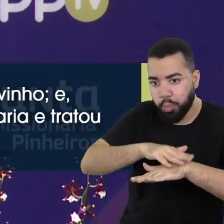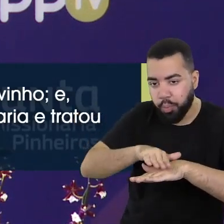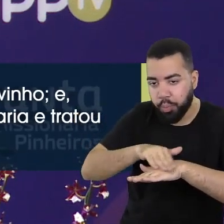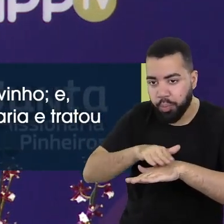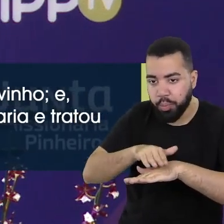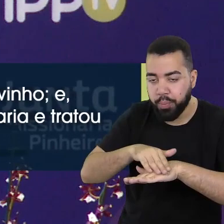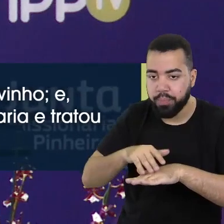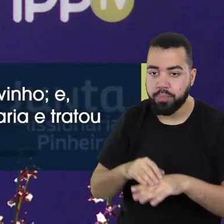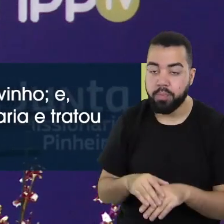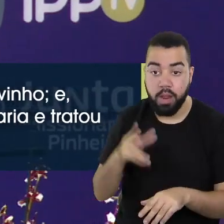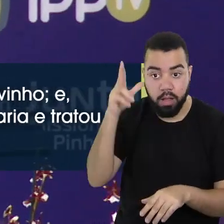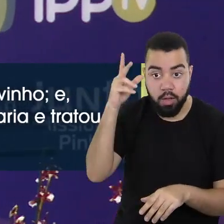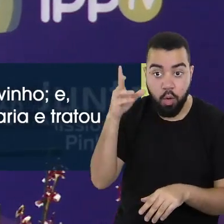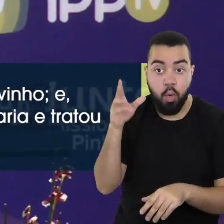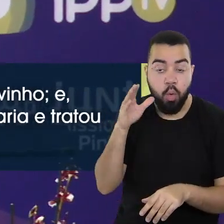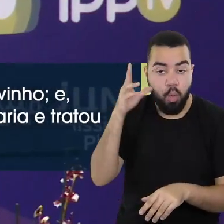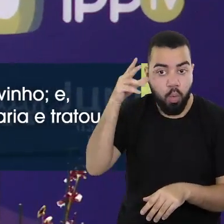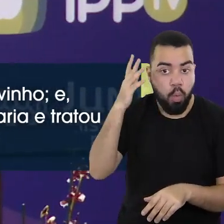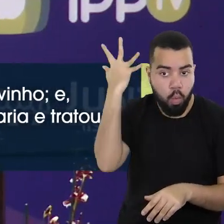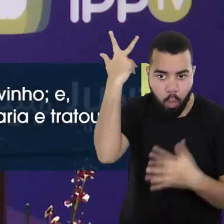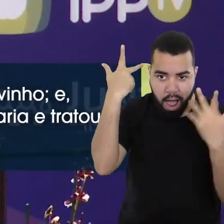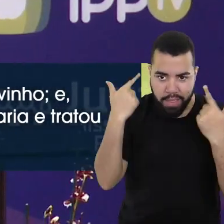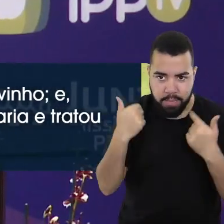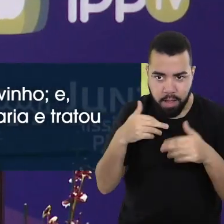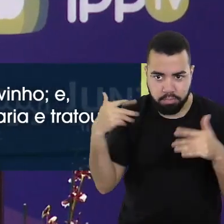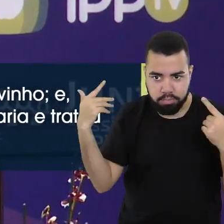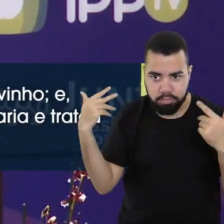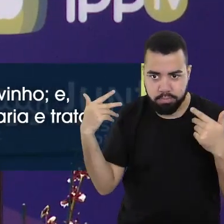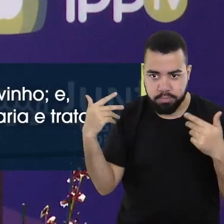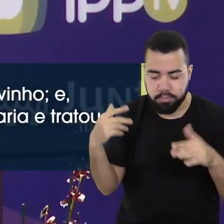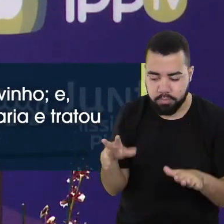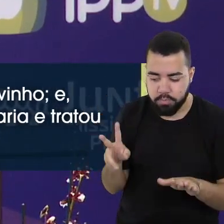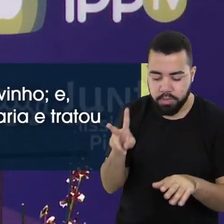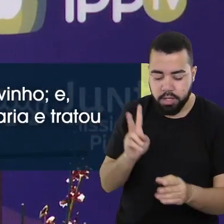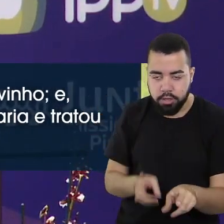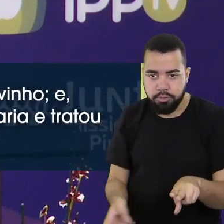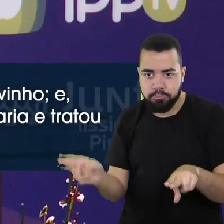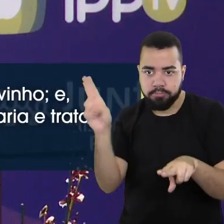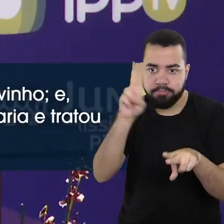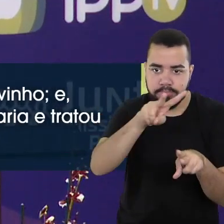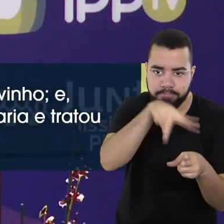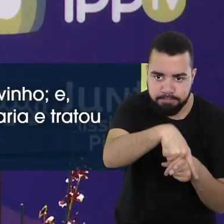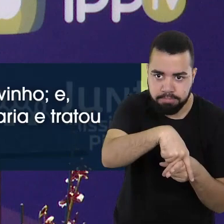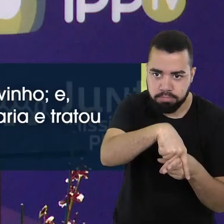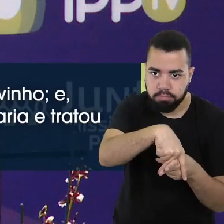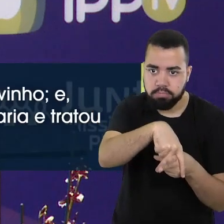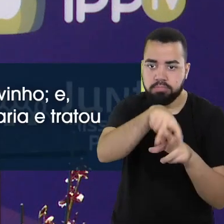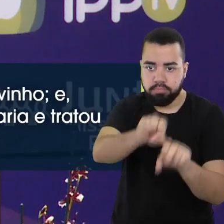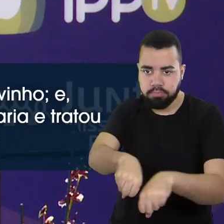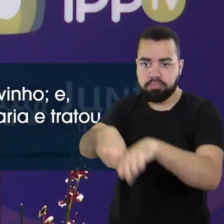próprio animal, levou para uma hospedaria e o que? Tratou dele.